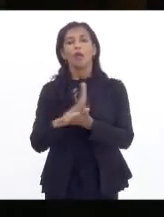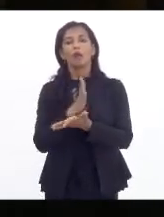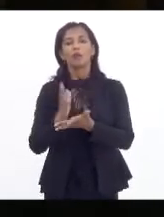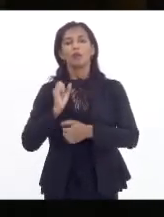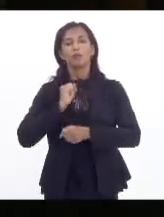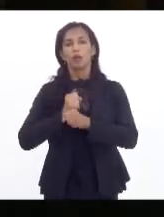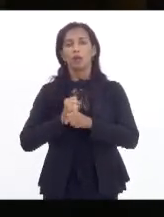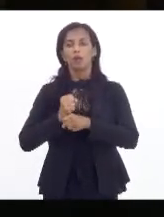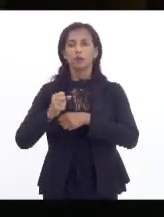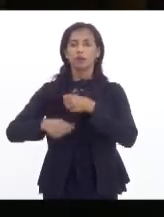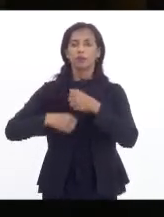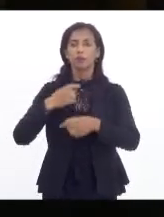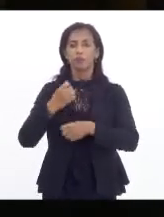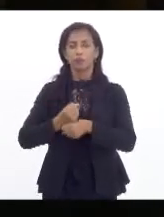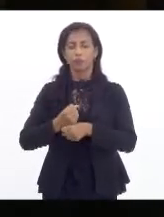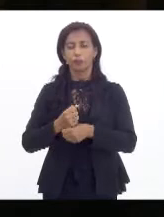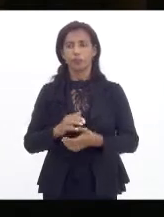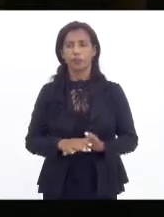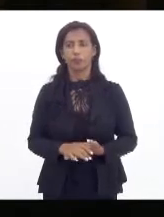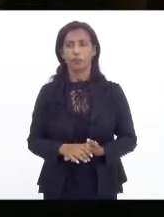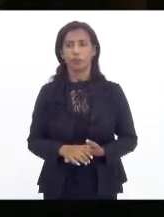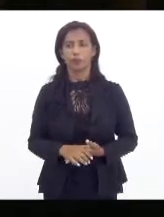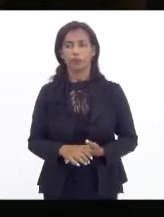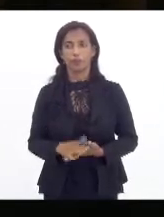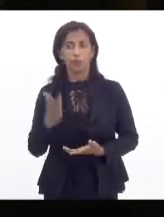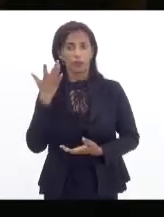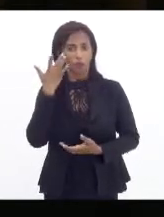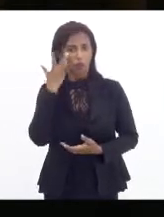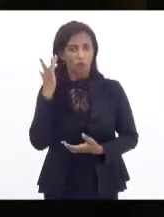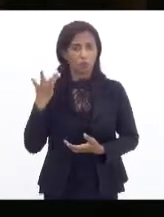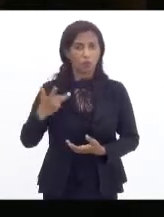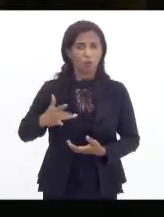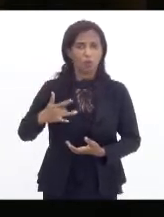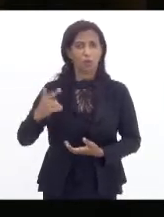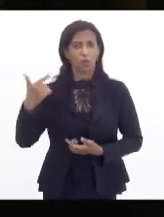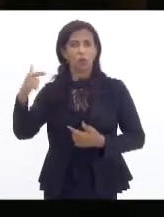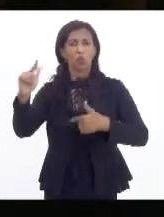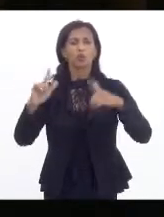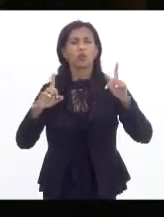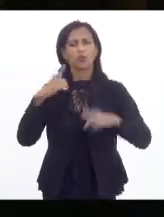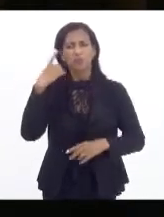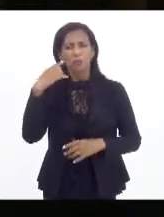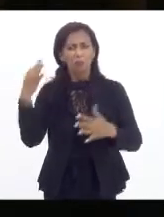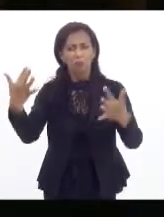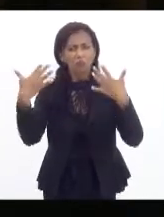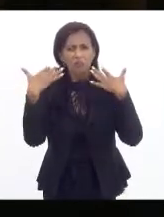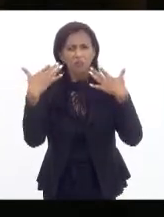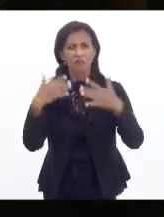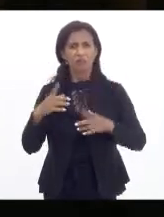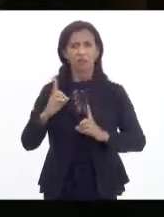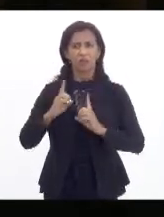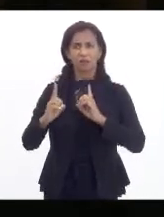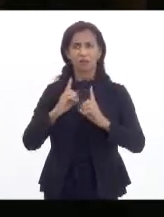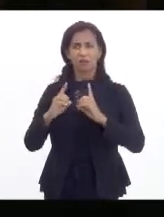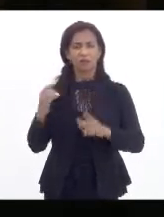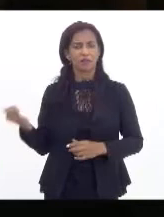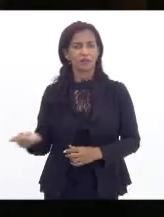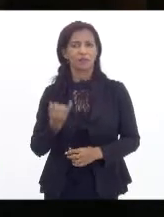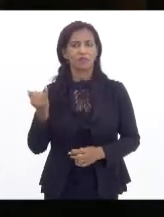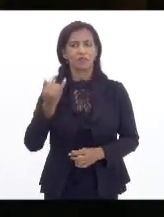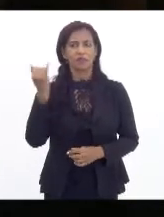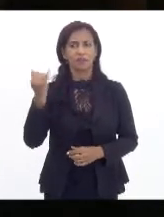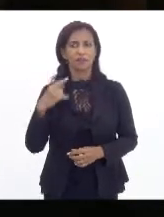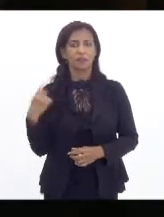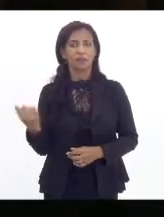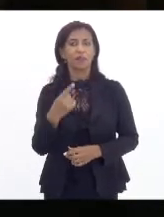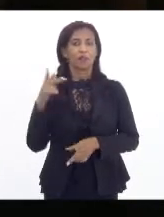depois, deputado Valdec Carneiro, e acho uma pena os outros deputados não estarem prestando atenção num debate tão importante para a